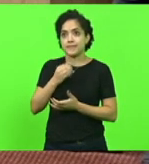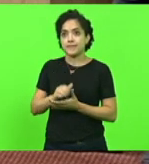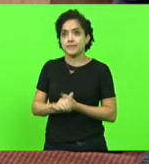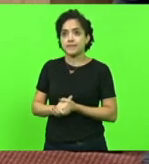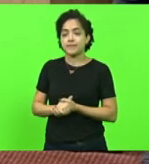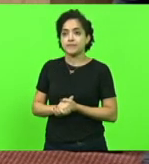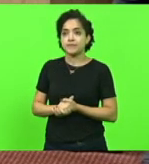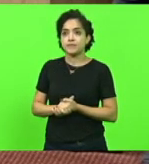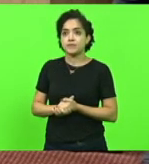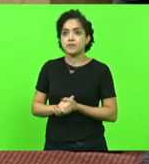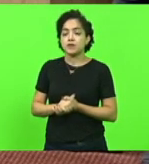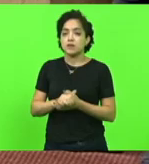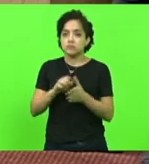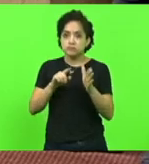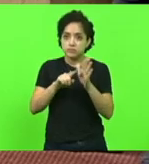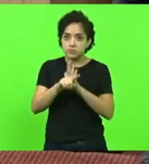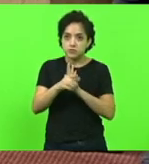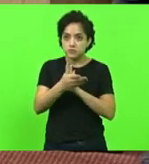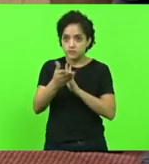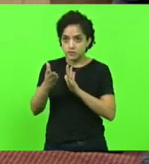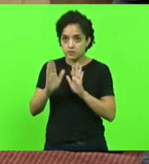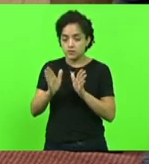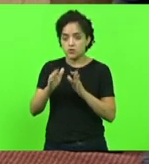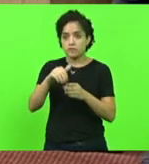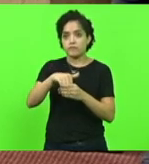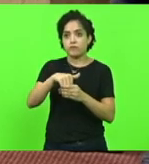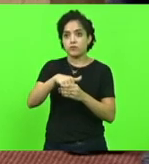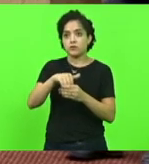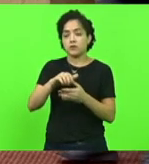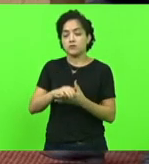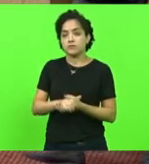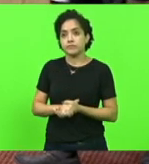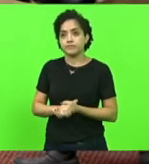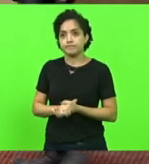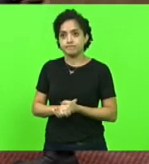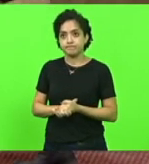Consulto, senhoras e senhoras deputados, se todos exerceram seu direito de voto.